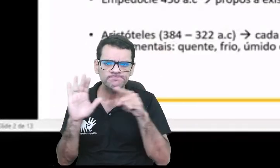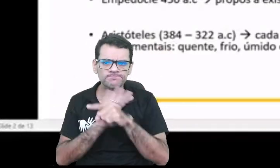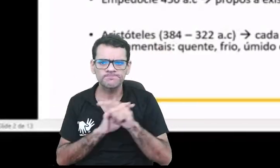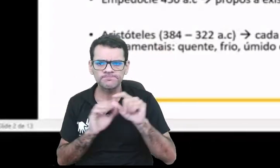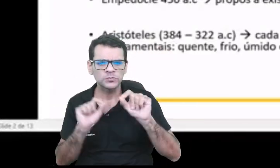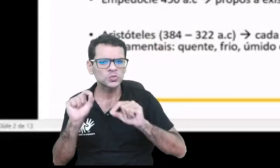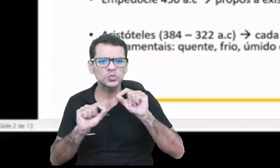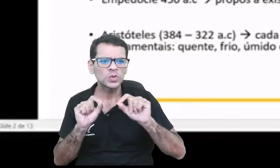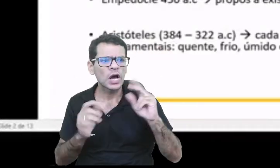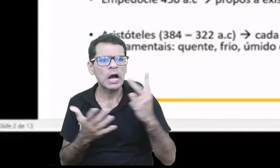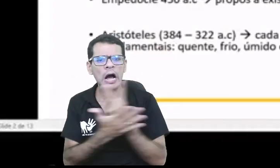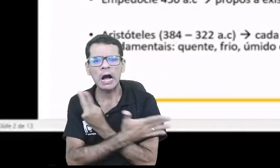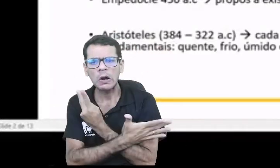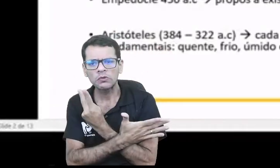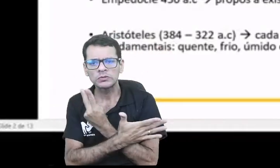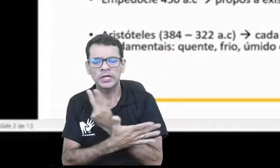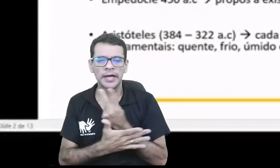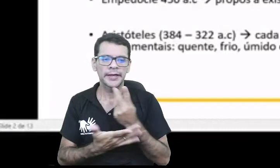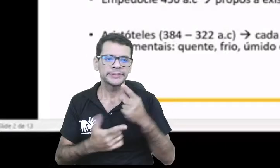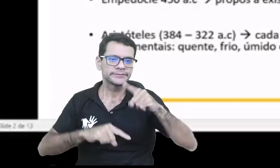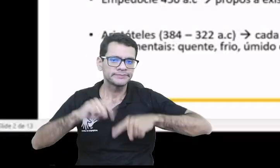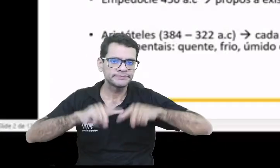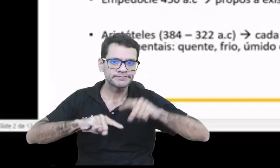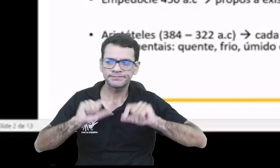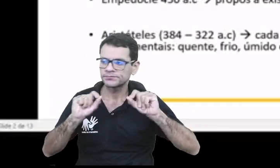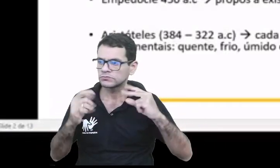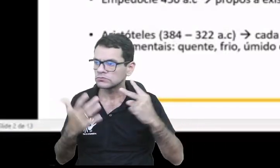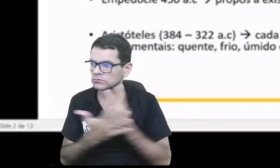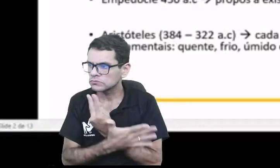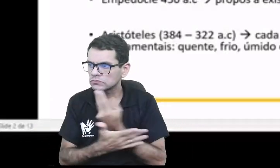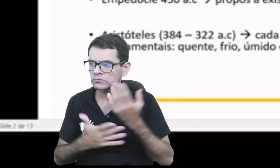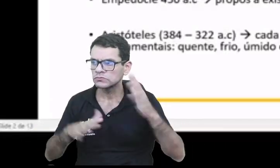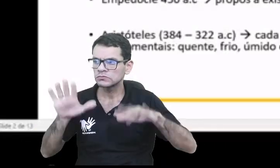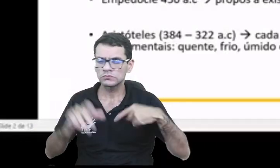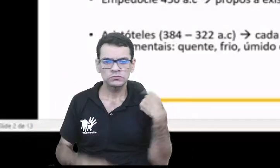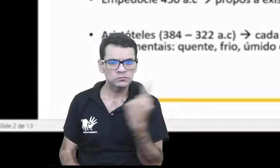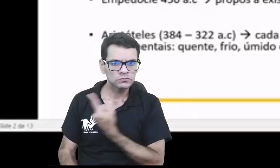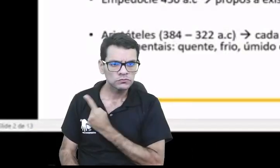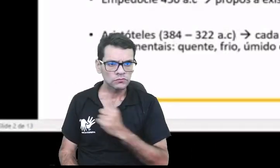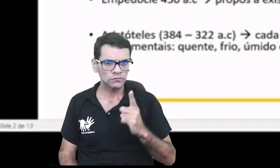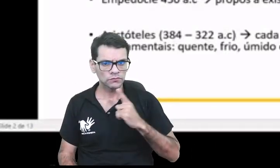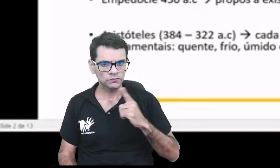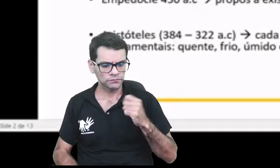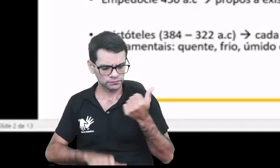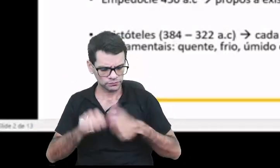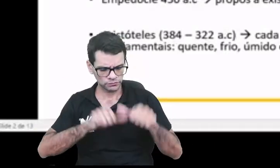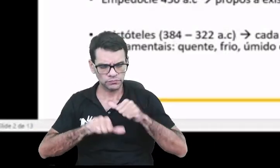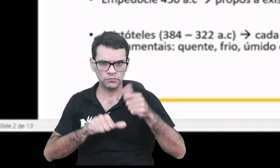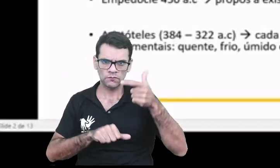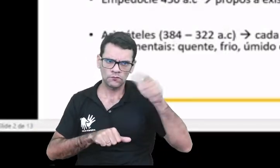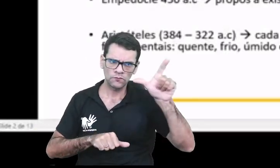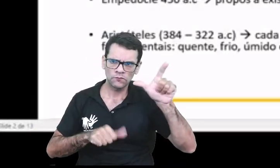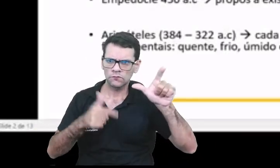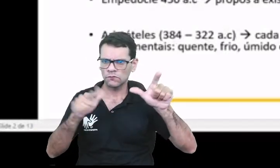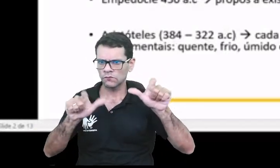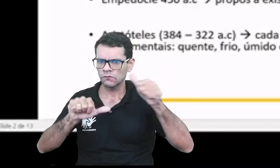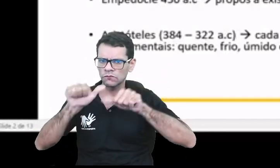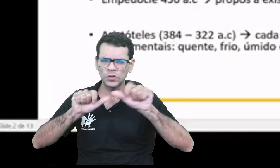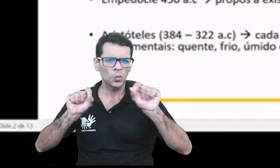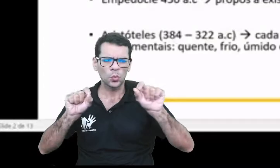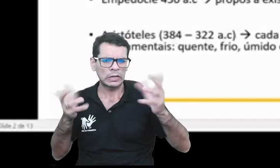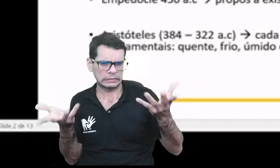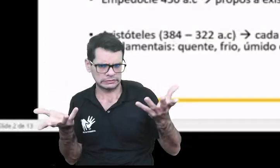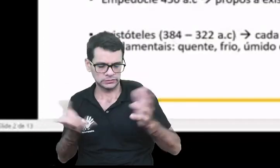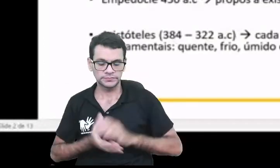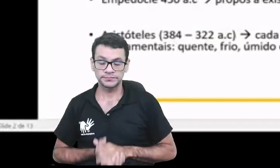que acontece, né, com a matéria? O que acontece que, de repente, a gente tem algo que se transforma em outro? O que é isso,